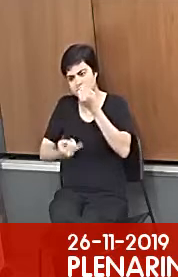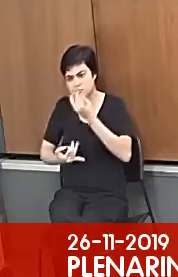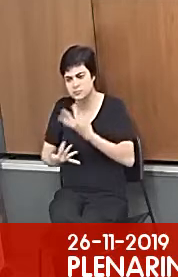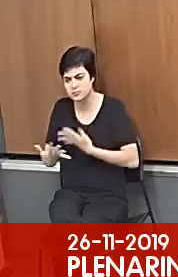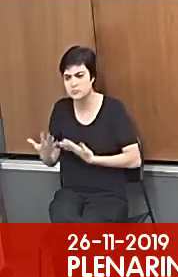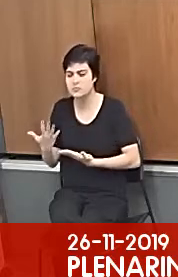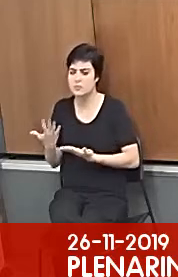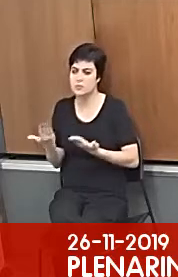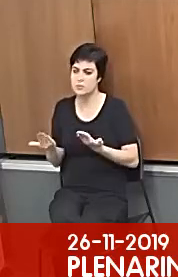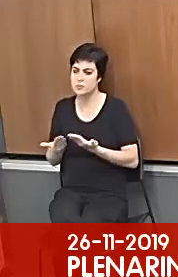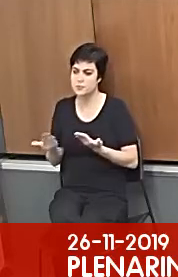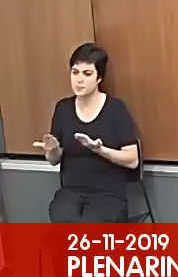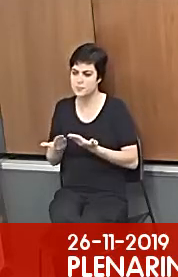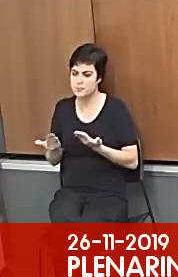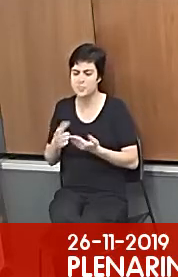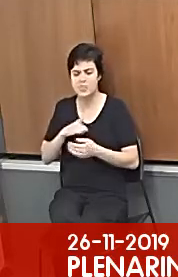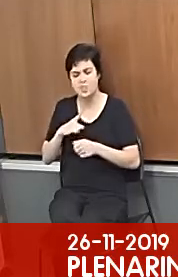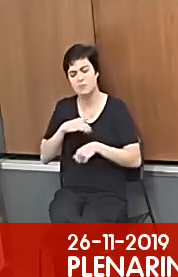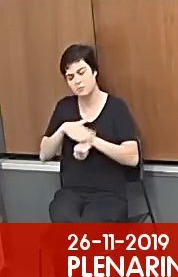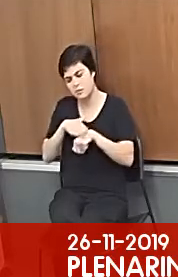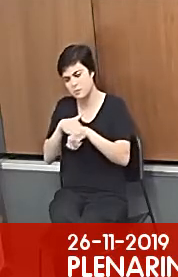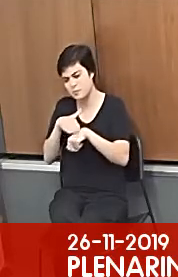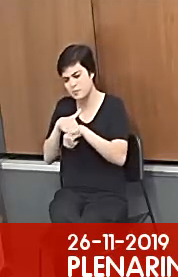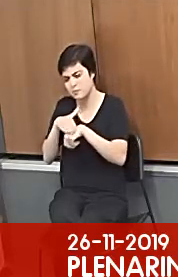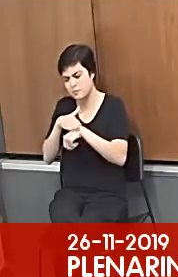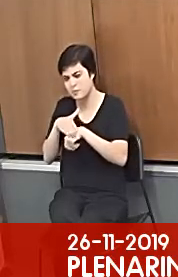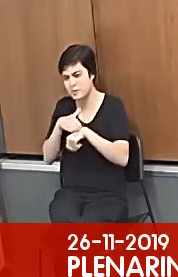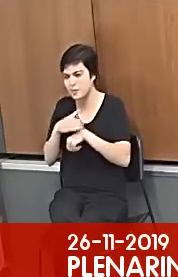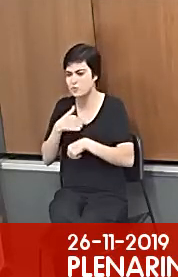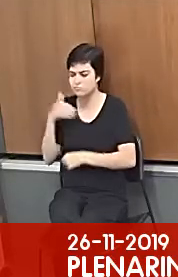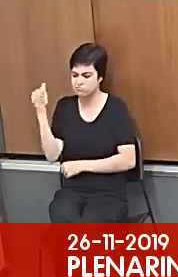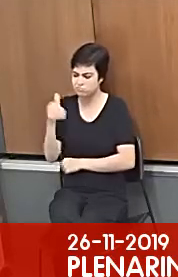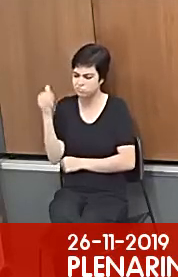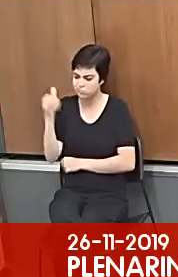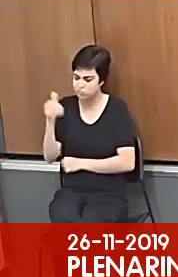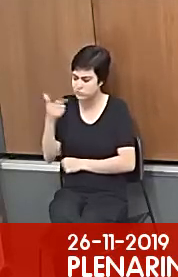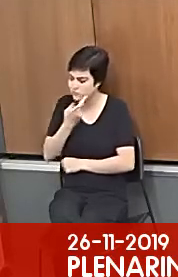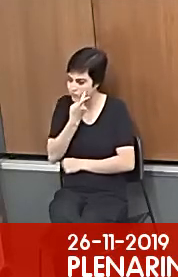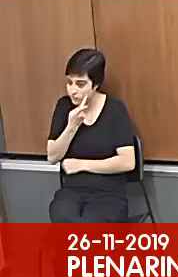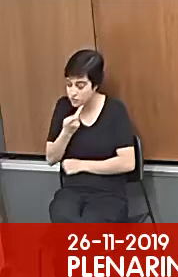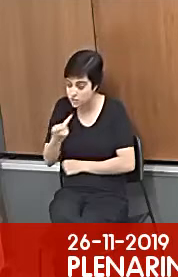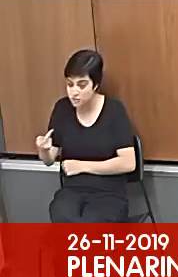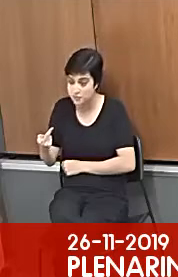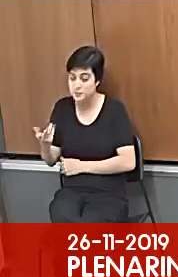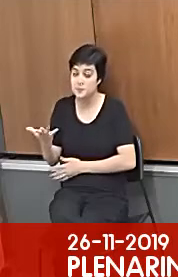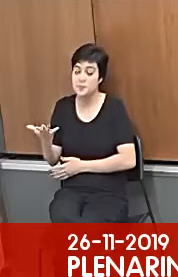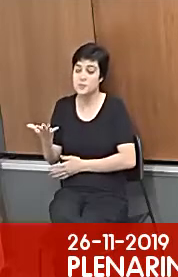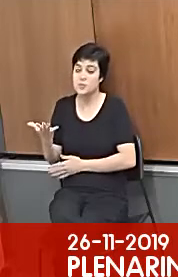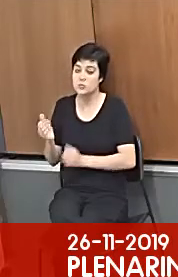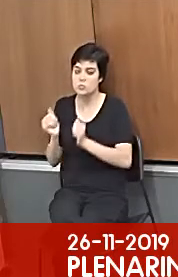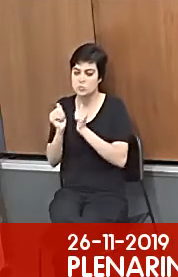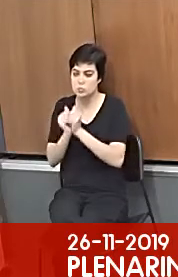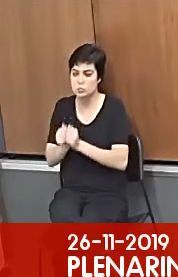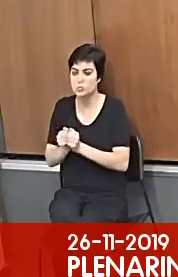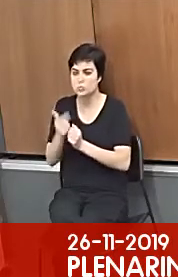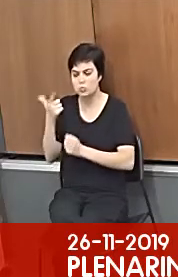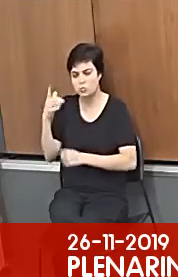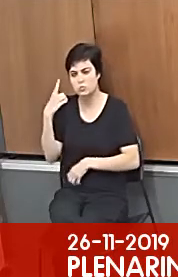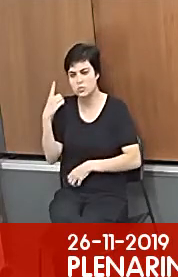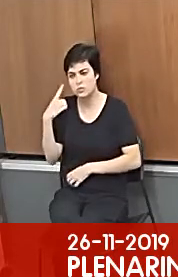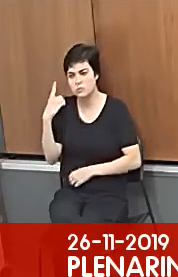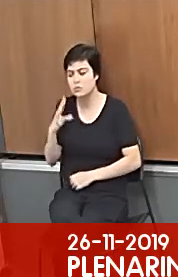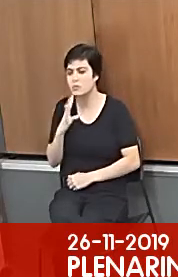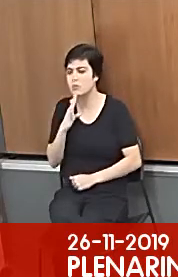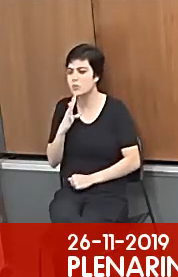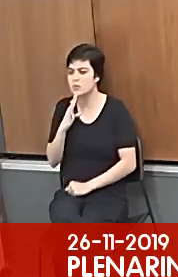essas. Houve muita conversa, tenho visitado bastante. Eu e o deputado Bechir fomos a Brasília